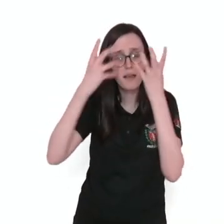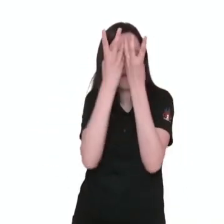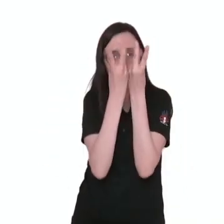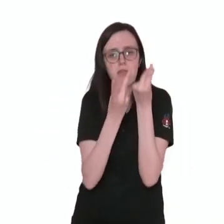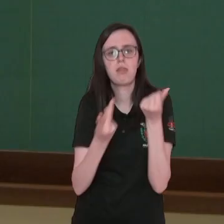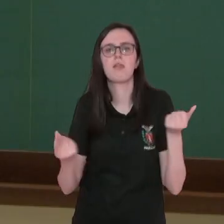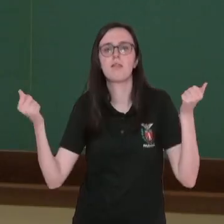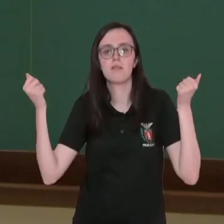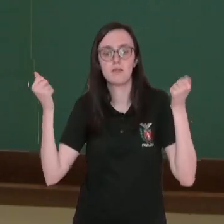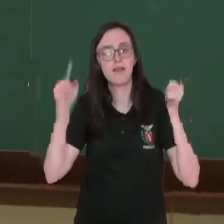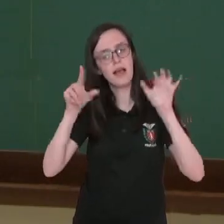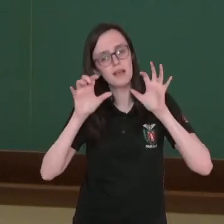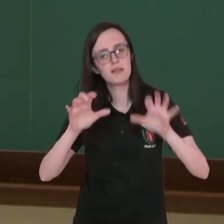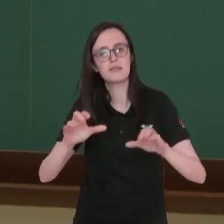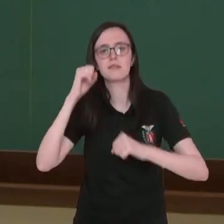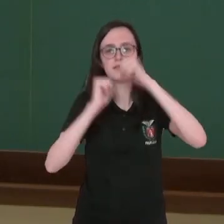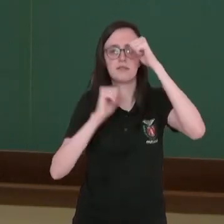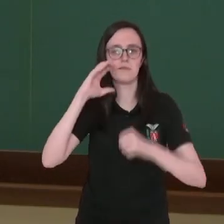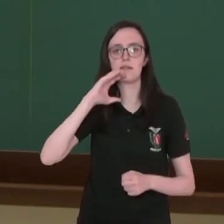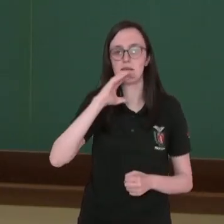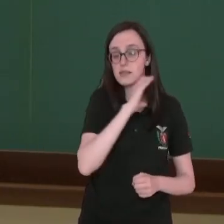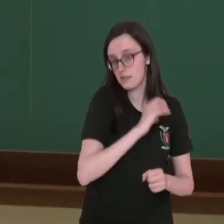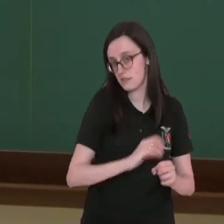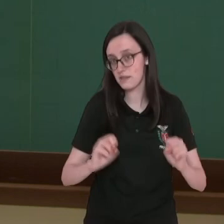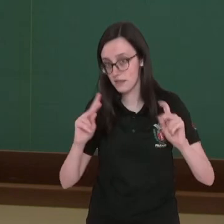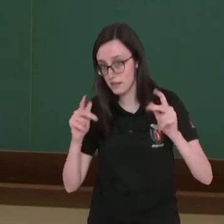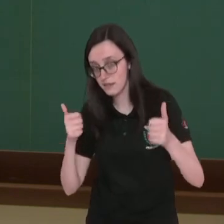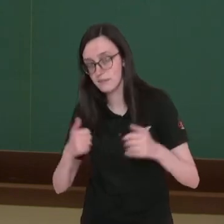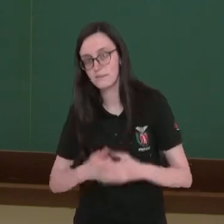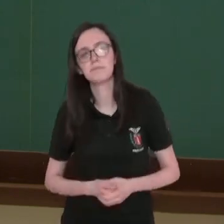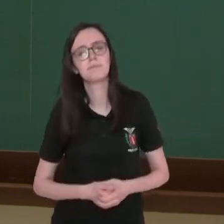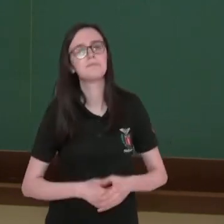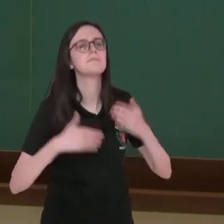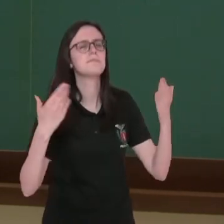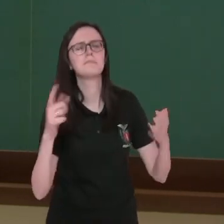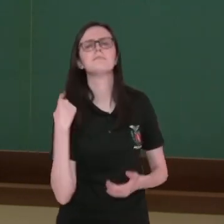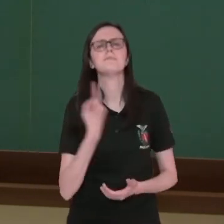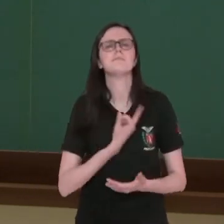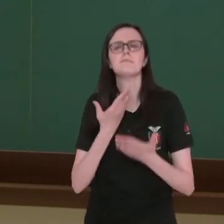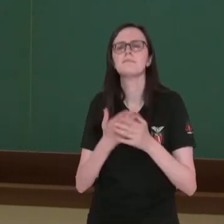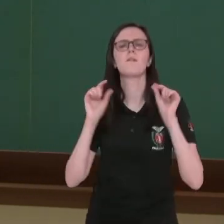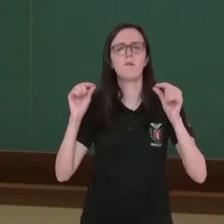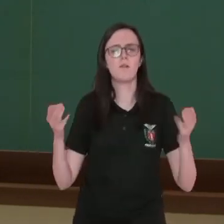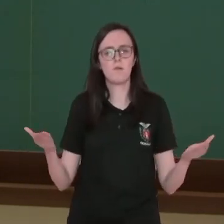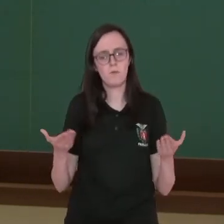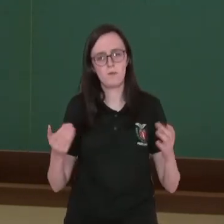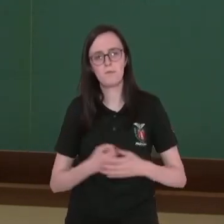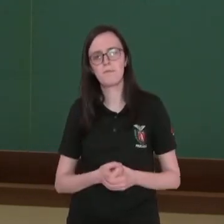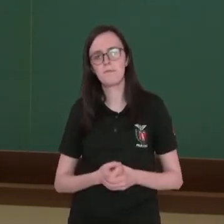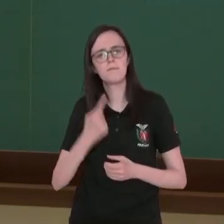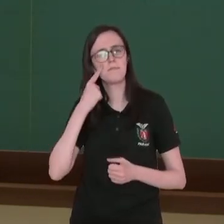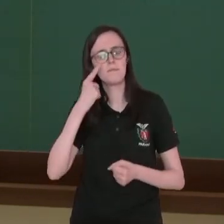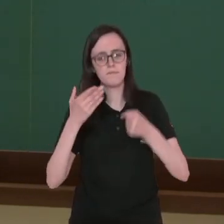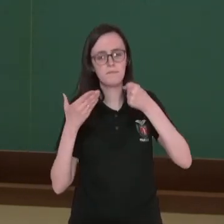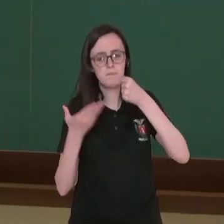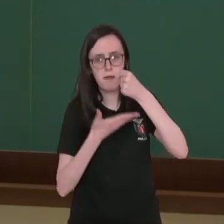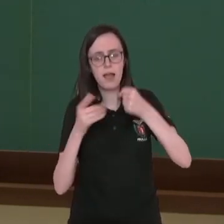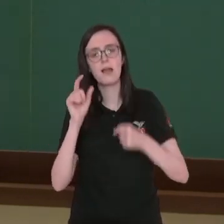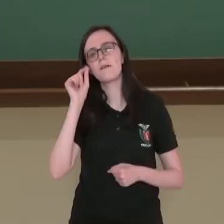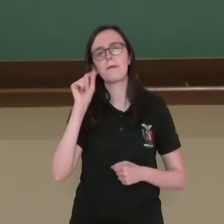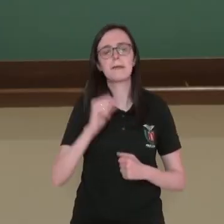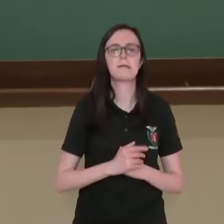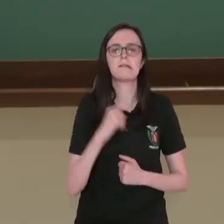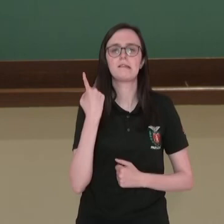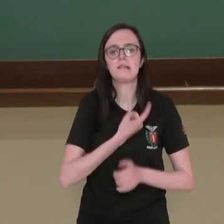é assim que funciona a máquina térmica. Beleza? Galera, então o que nós vimos hoje? Pessoal, fundamentalmente,